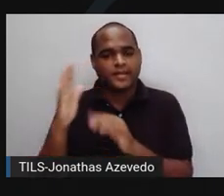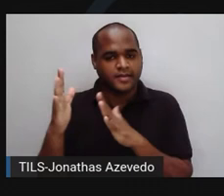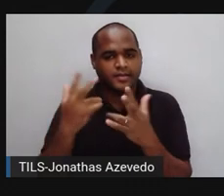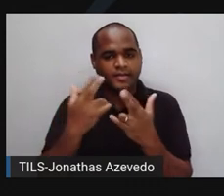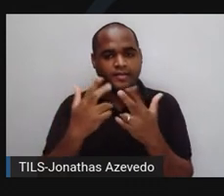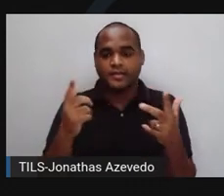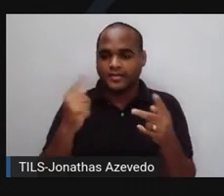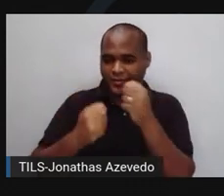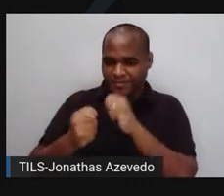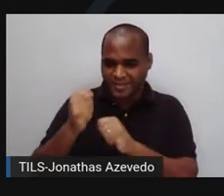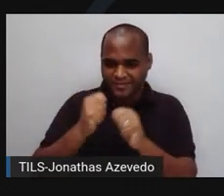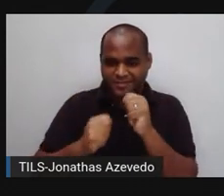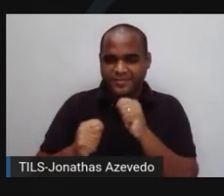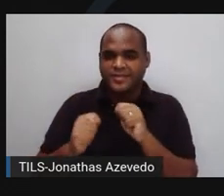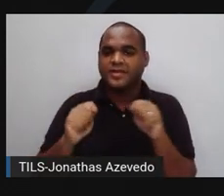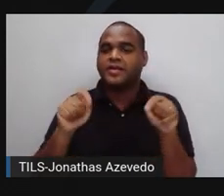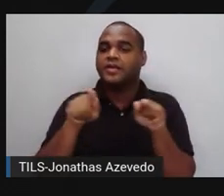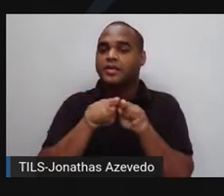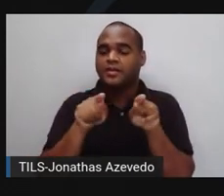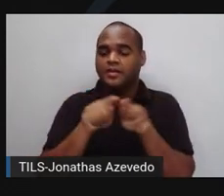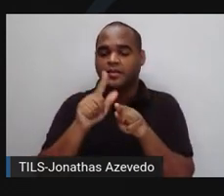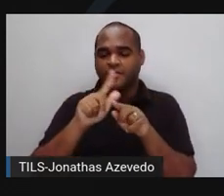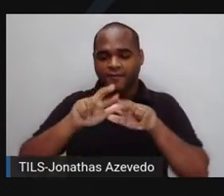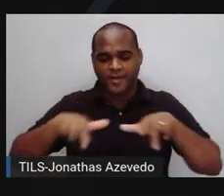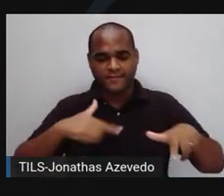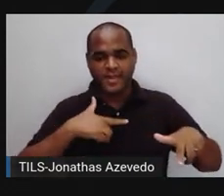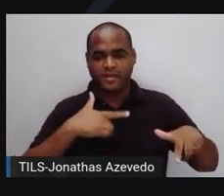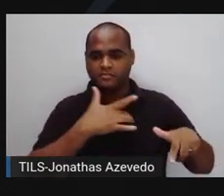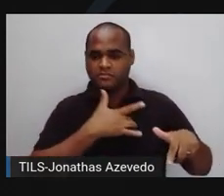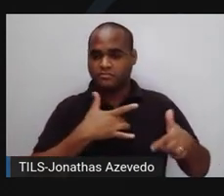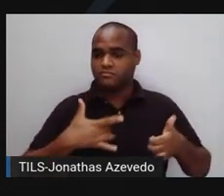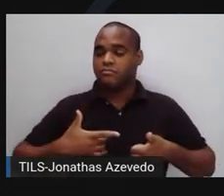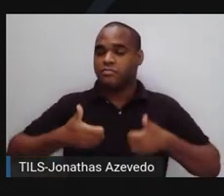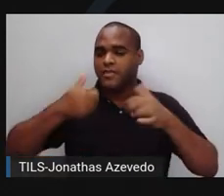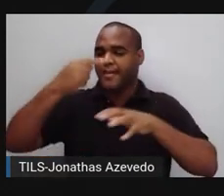economia e ao bem-estar da humanidade